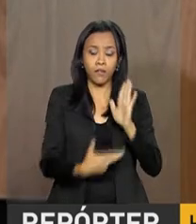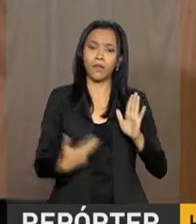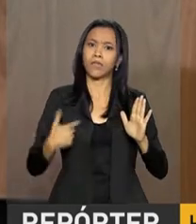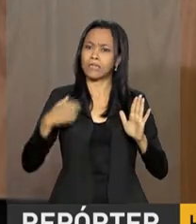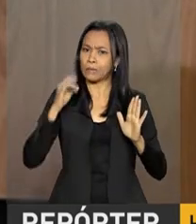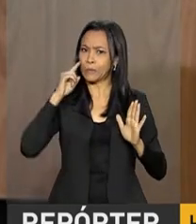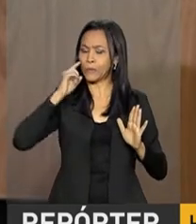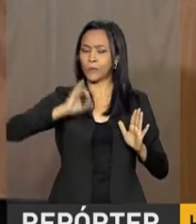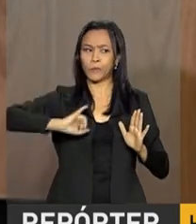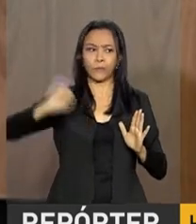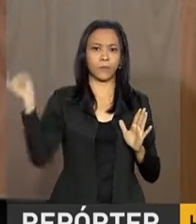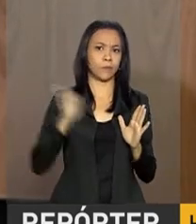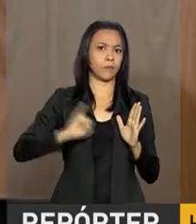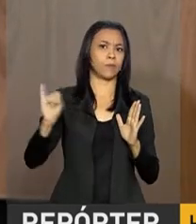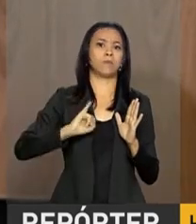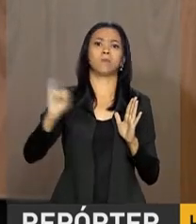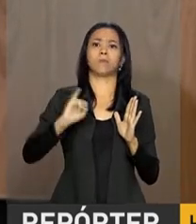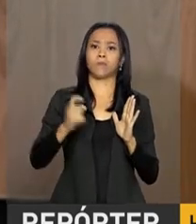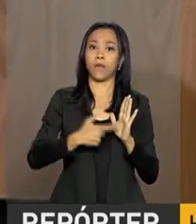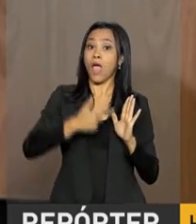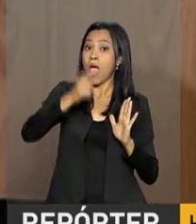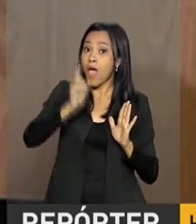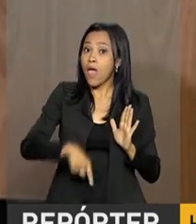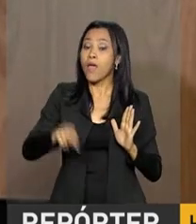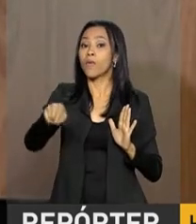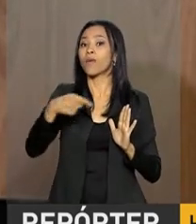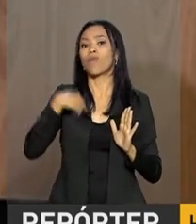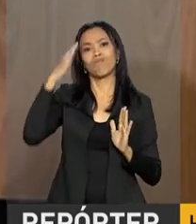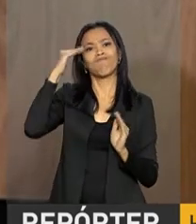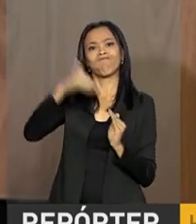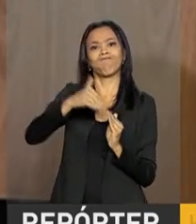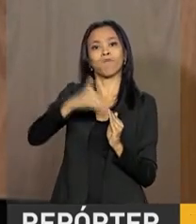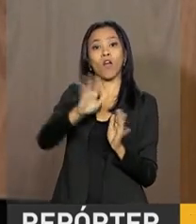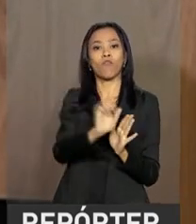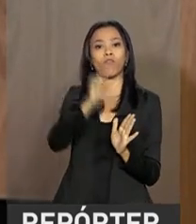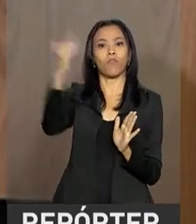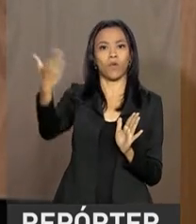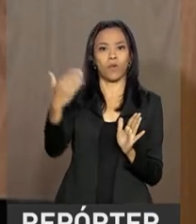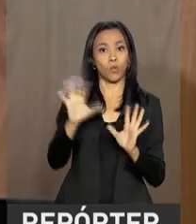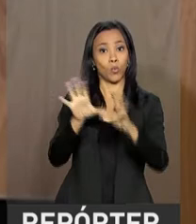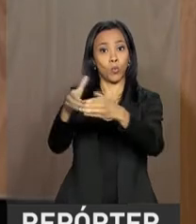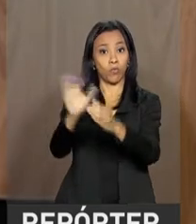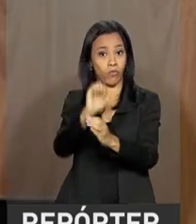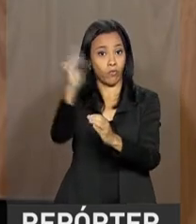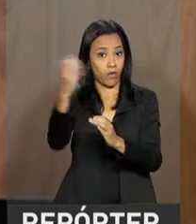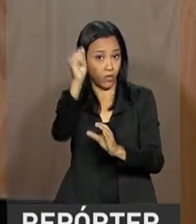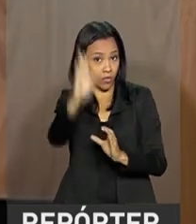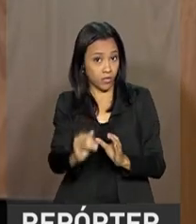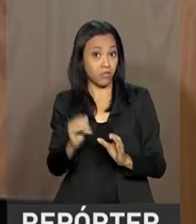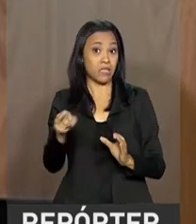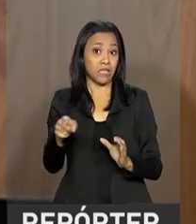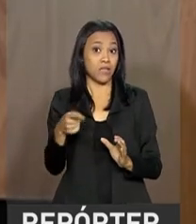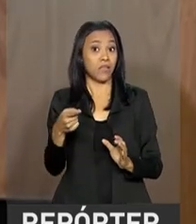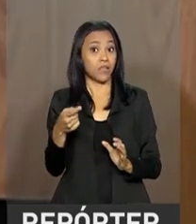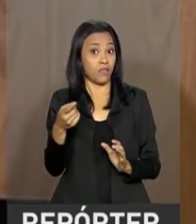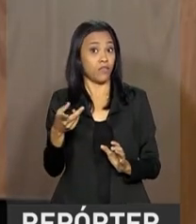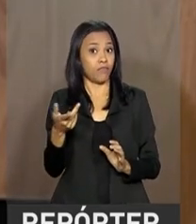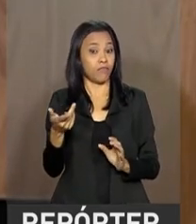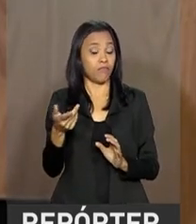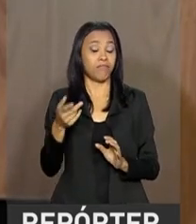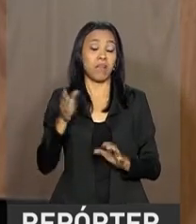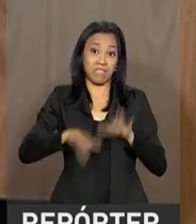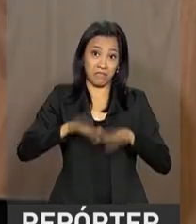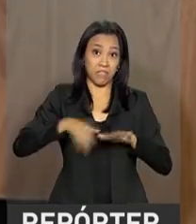sentido porque é uma validação externa sobre o país um olhar neutro que muitas vezes futuro não é só o brasil